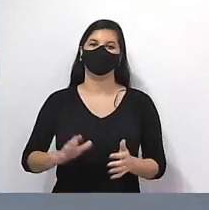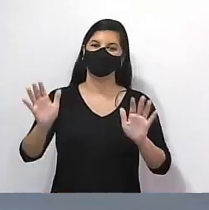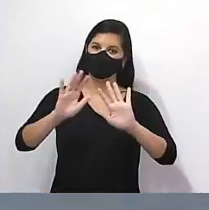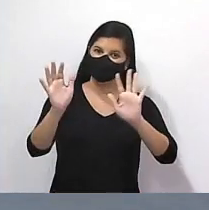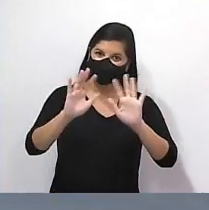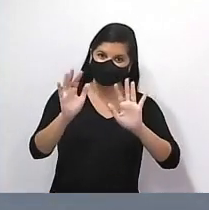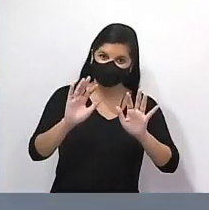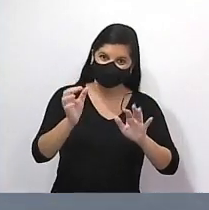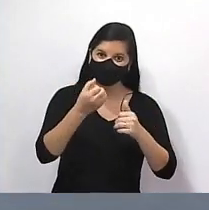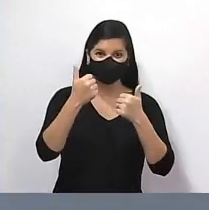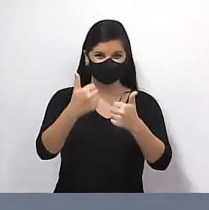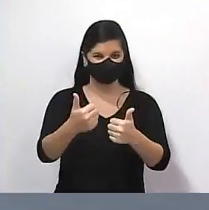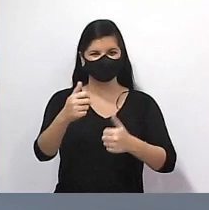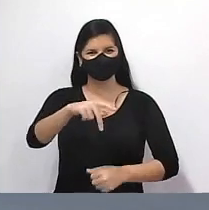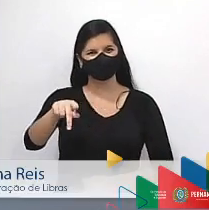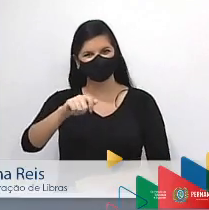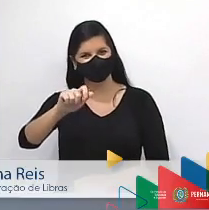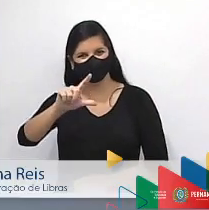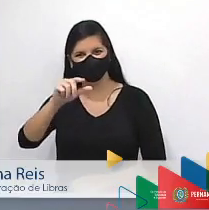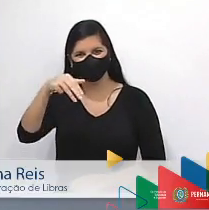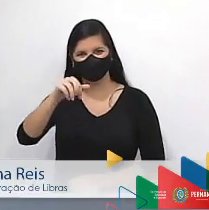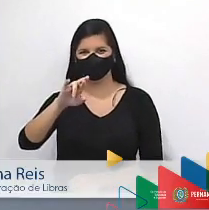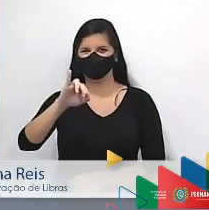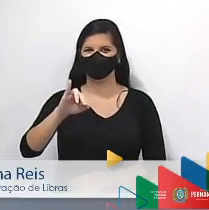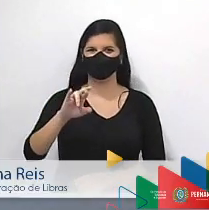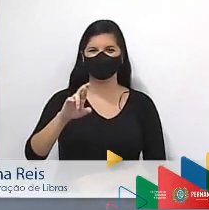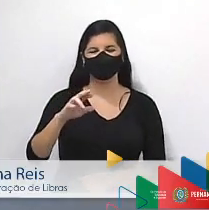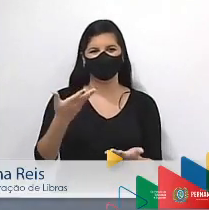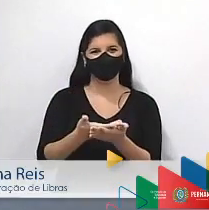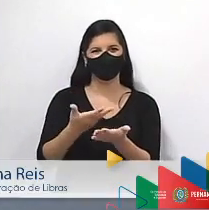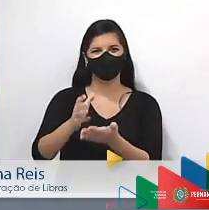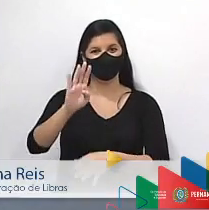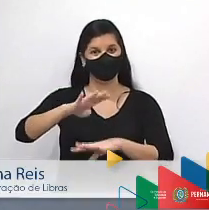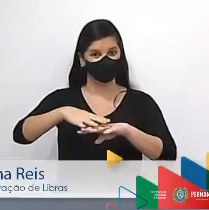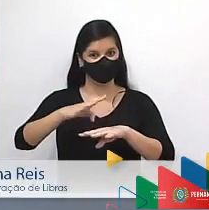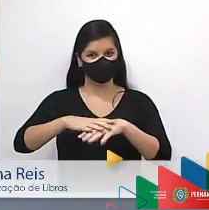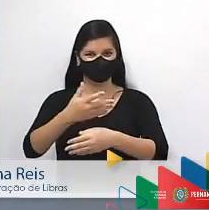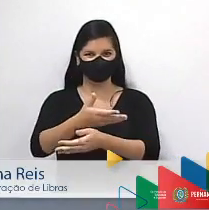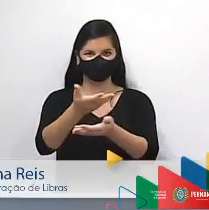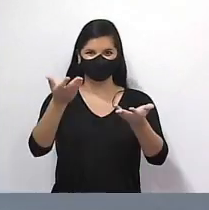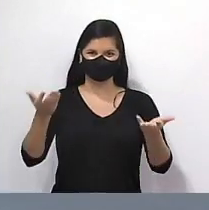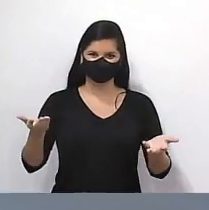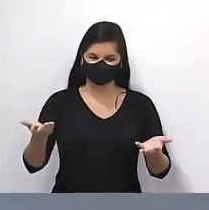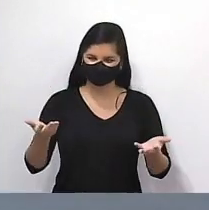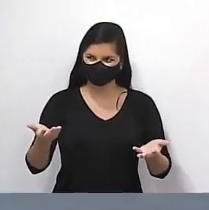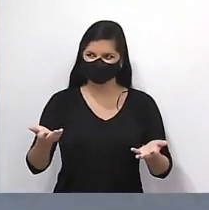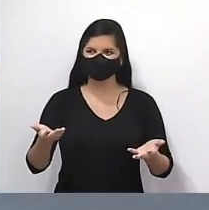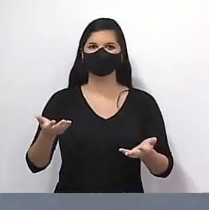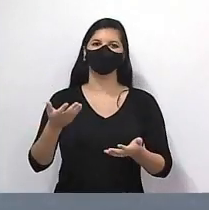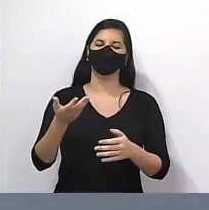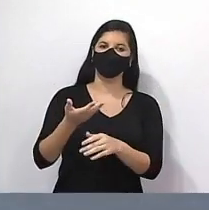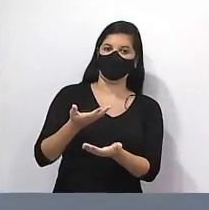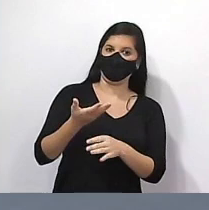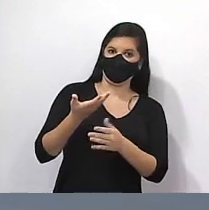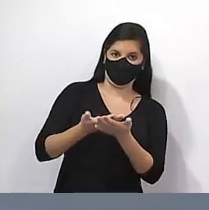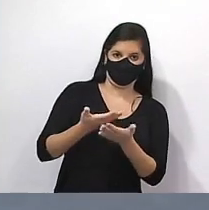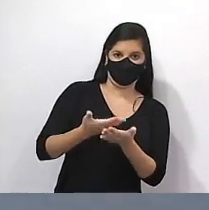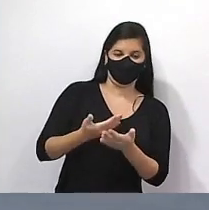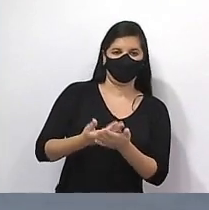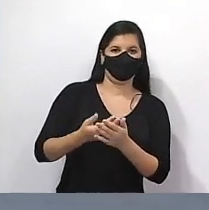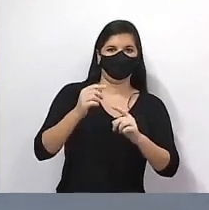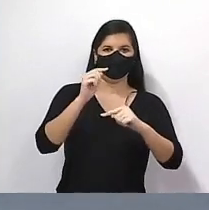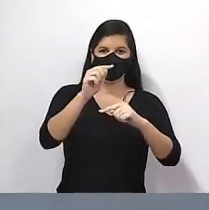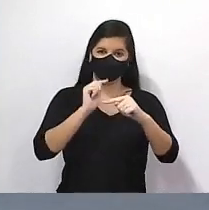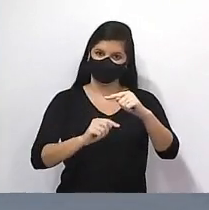Olá pessoal, tudo bom? O professor Almir Serpa aqui na aula de matemática com você para a aula de fração